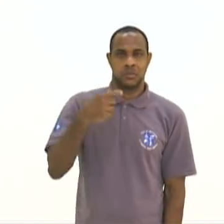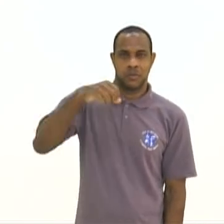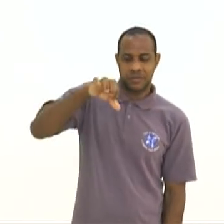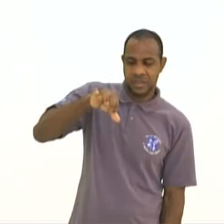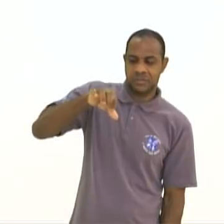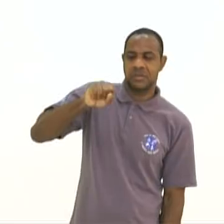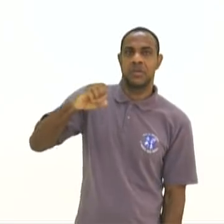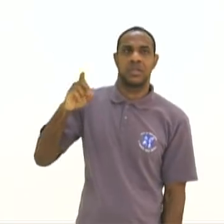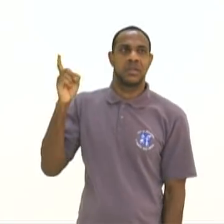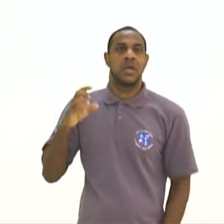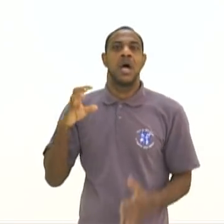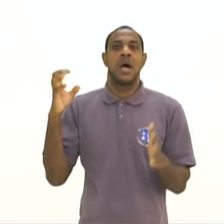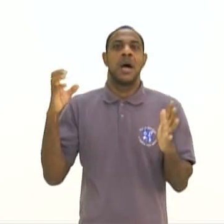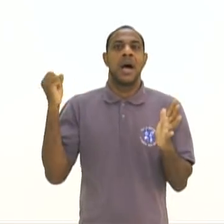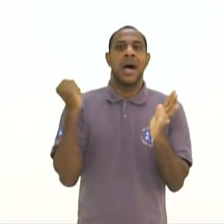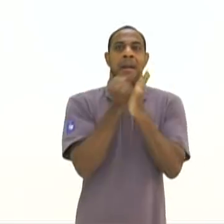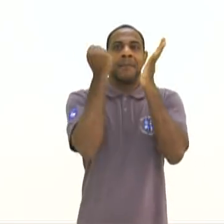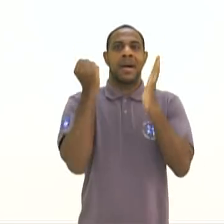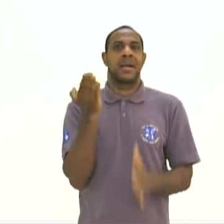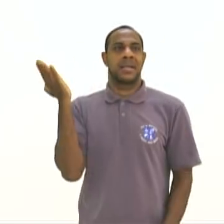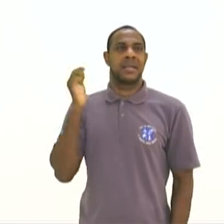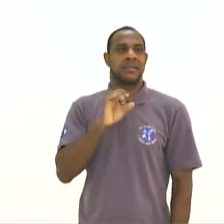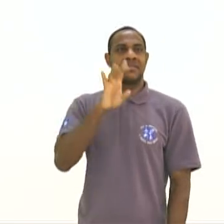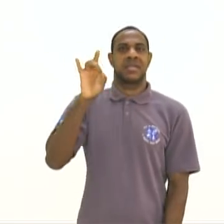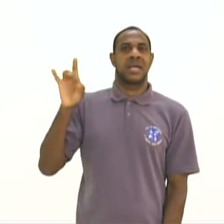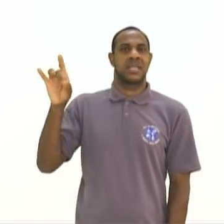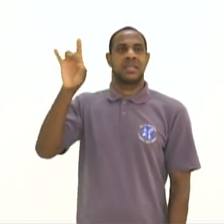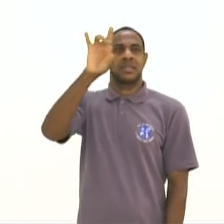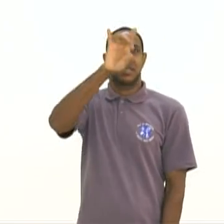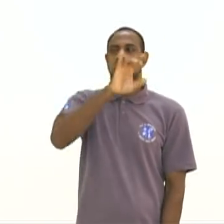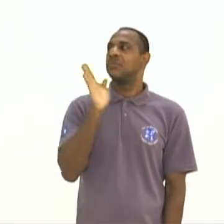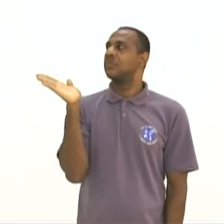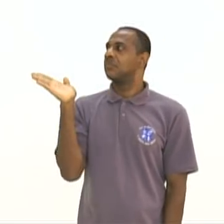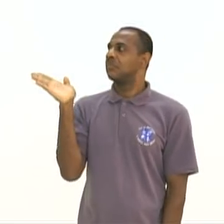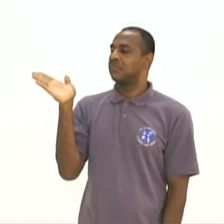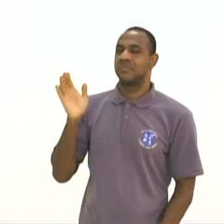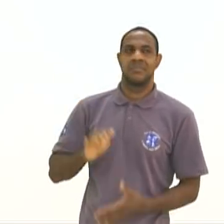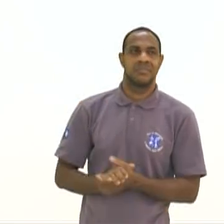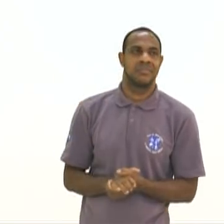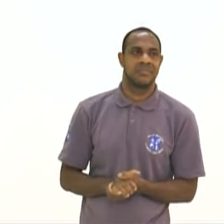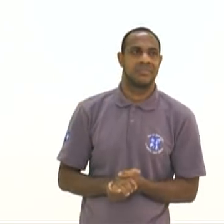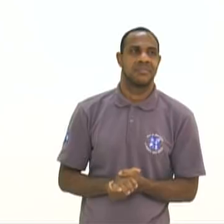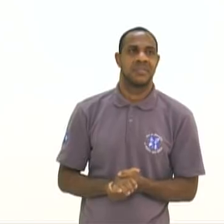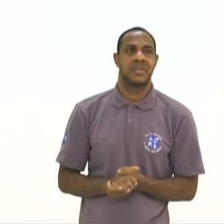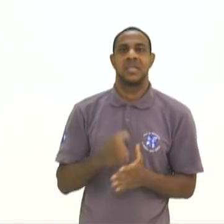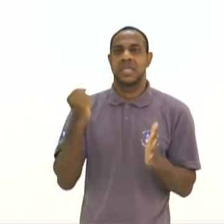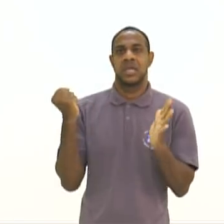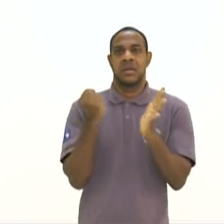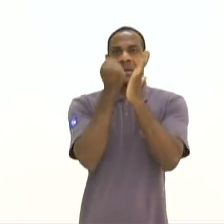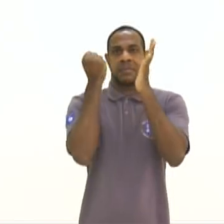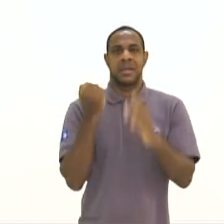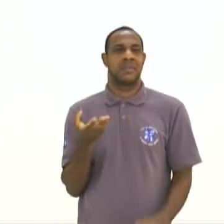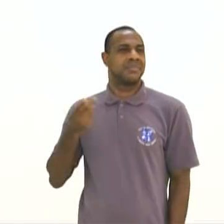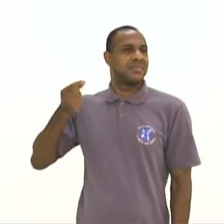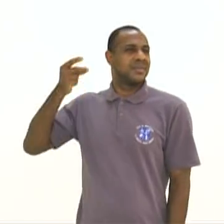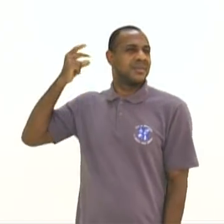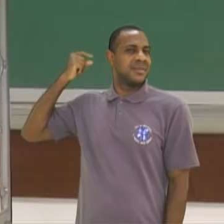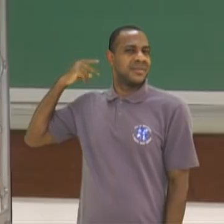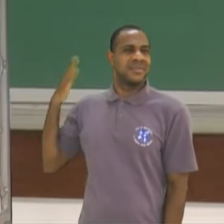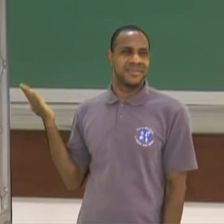símbolozinhos deles, PDS, PMDB, PTB, PDT e PT, os símbolos à época do surgimento ou